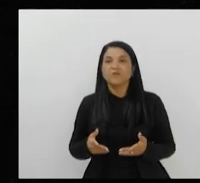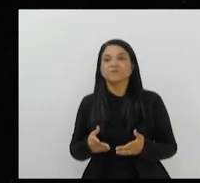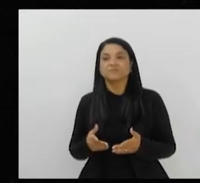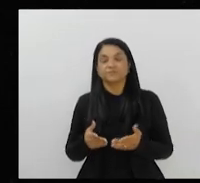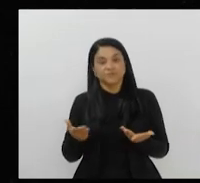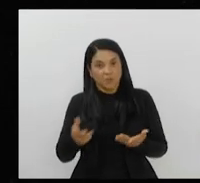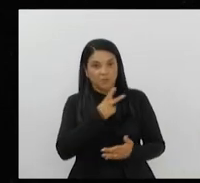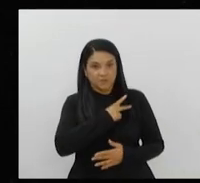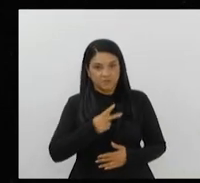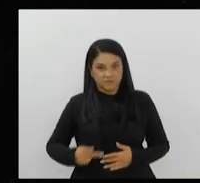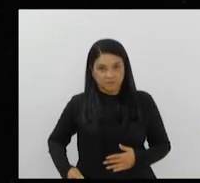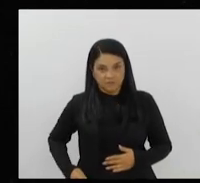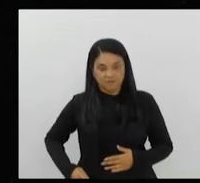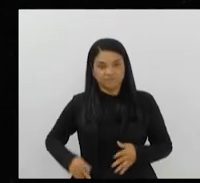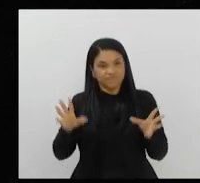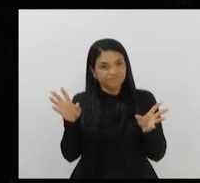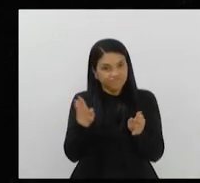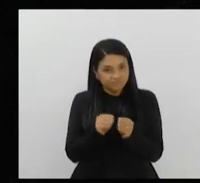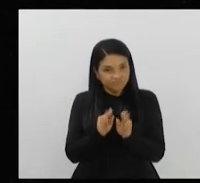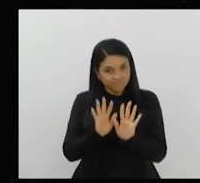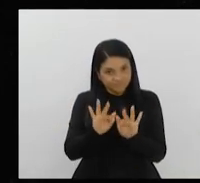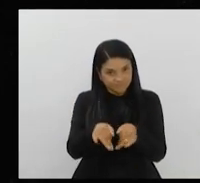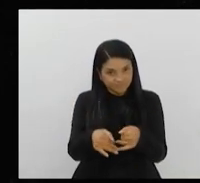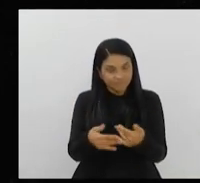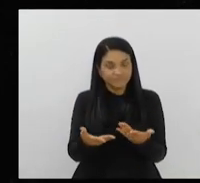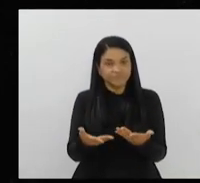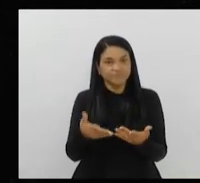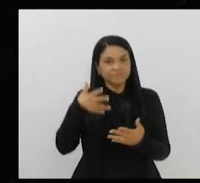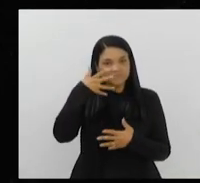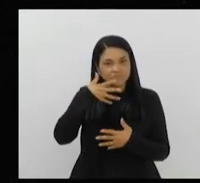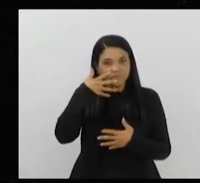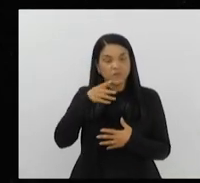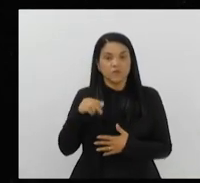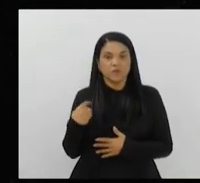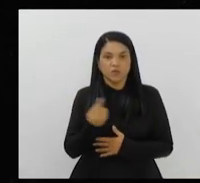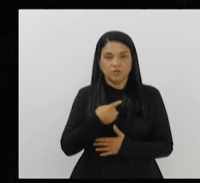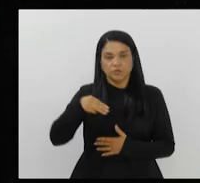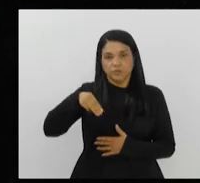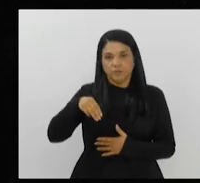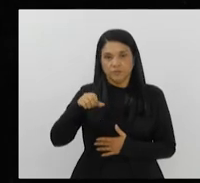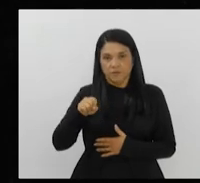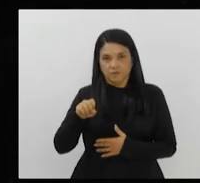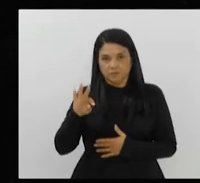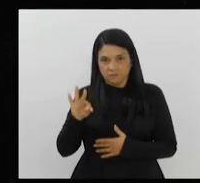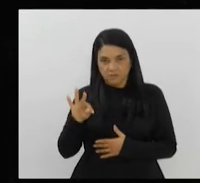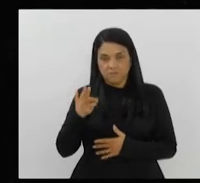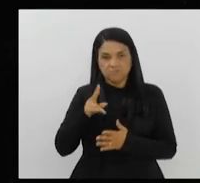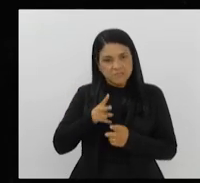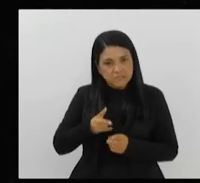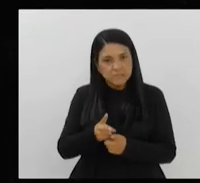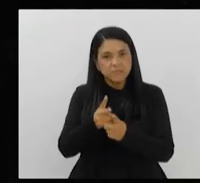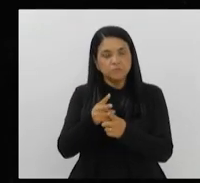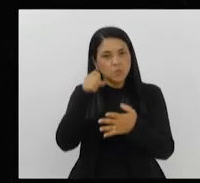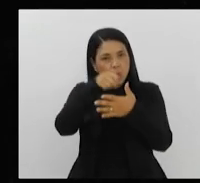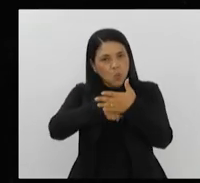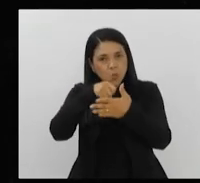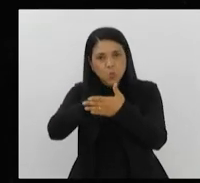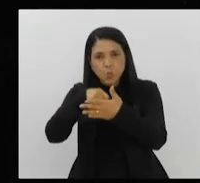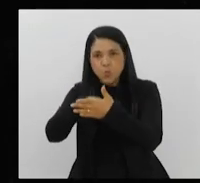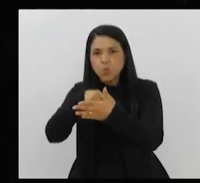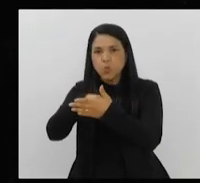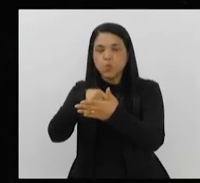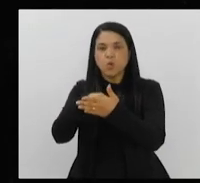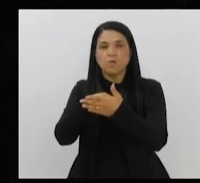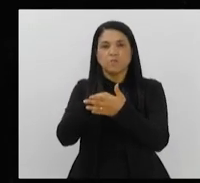Portanto, presidente, encerro dizendo que nós, do MST, seguimos firmes na luta por um